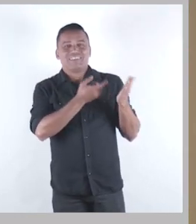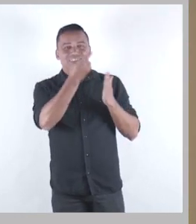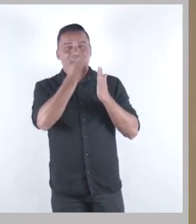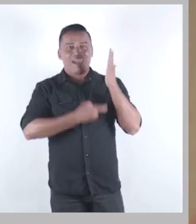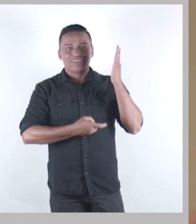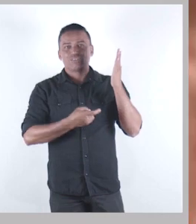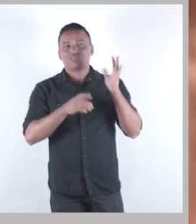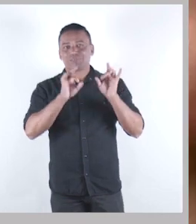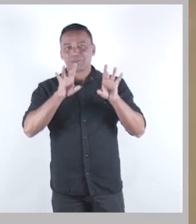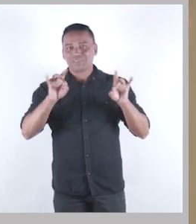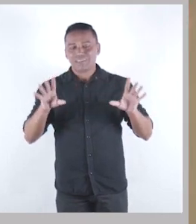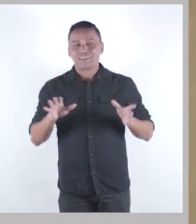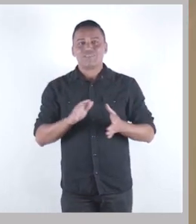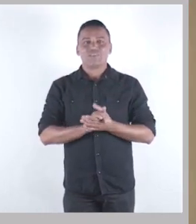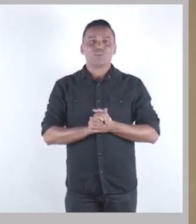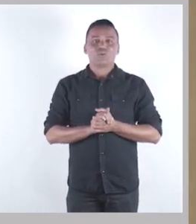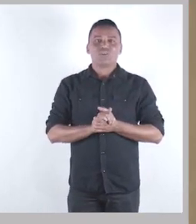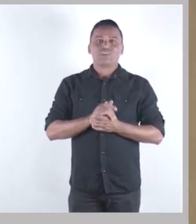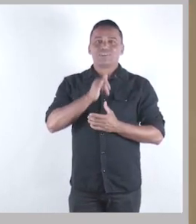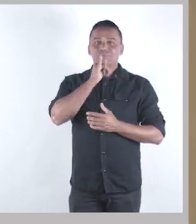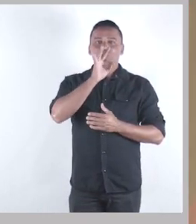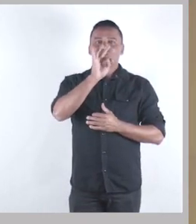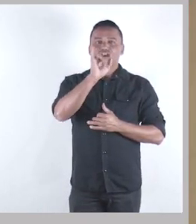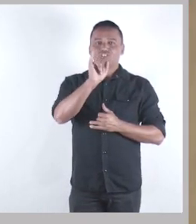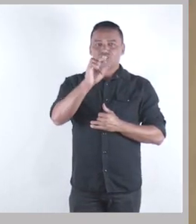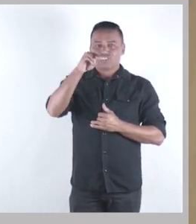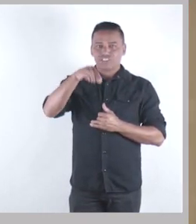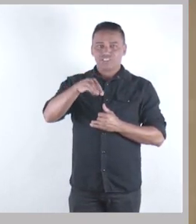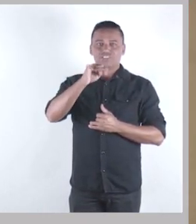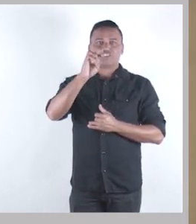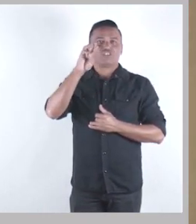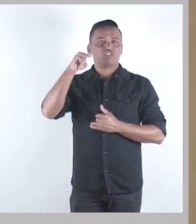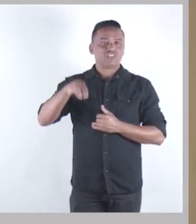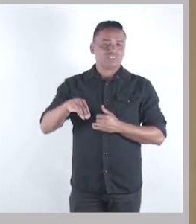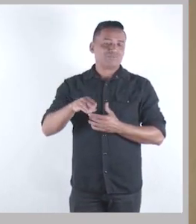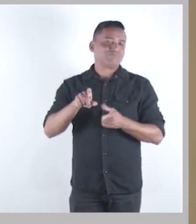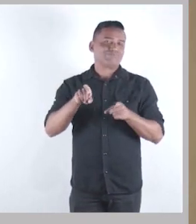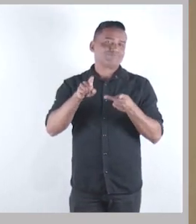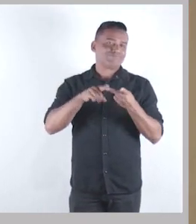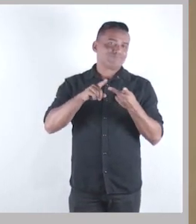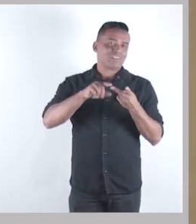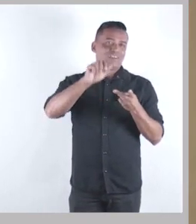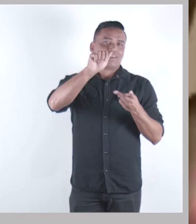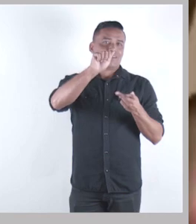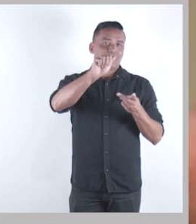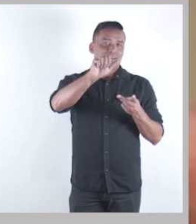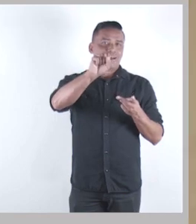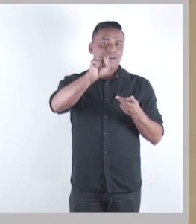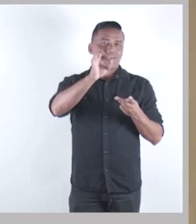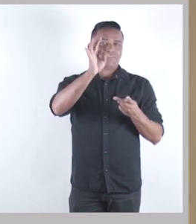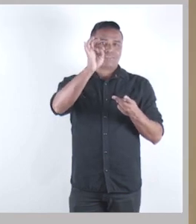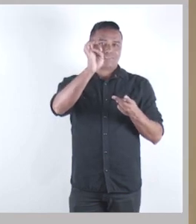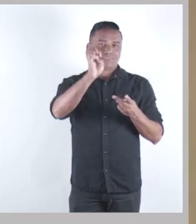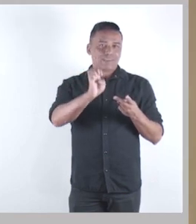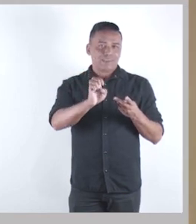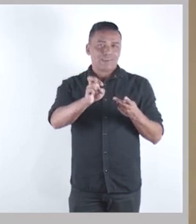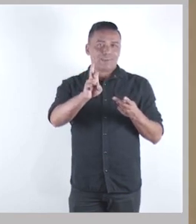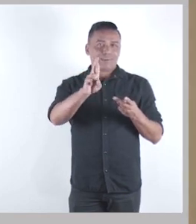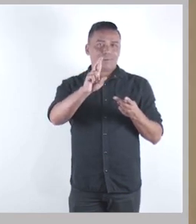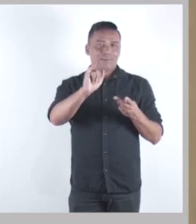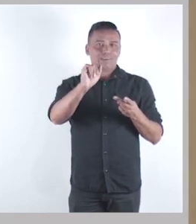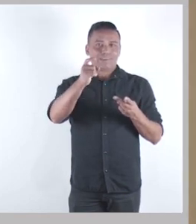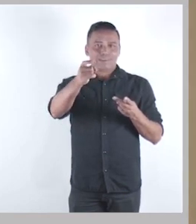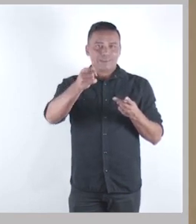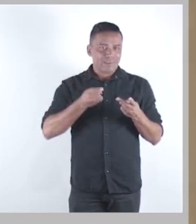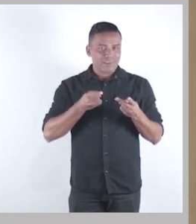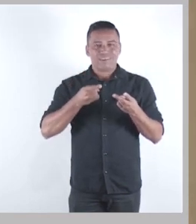Desde a desenhada do Tintim, por exemplo, a Asterix, as revistinhas que nós chamamos de revistinhas de cowboys